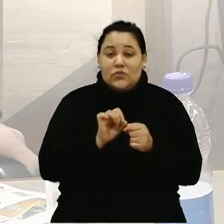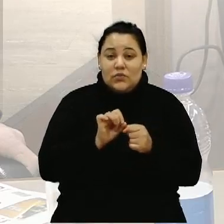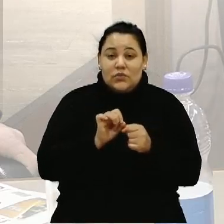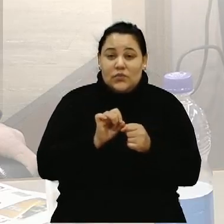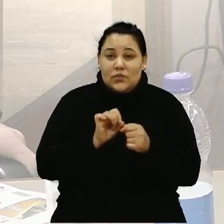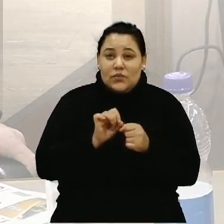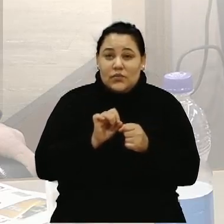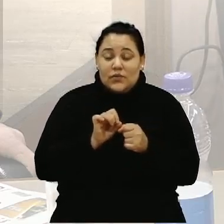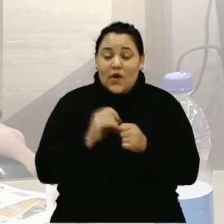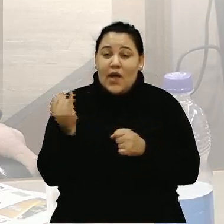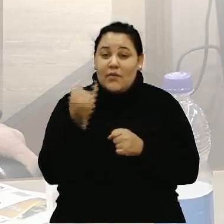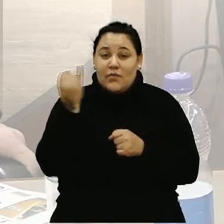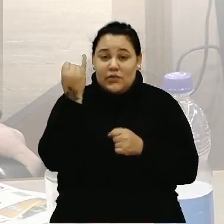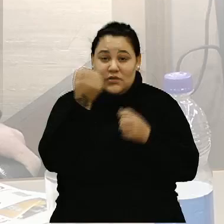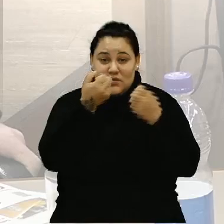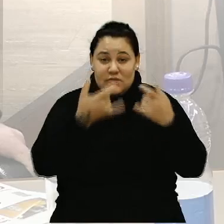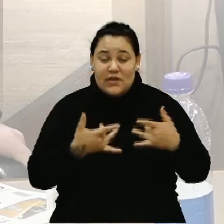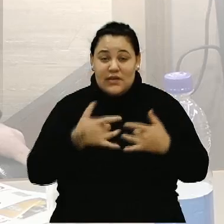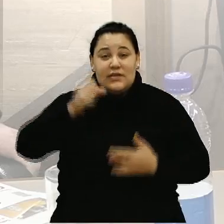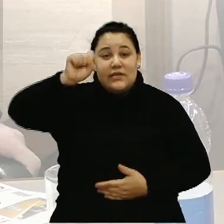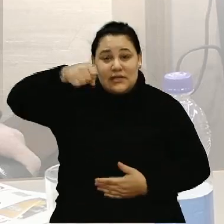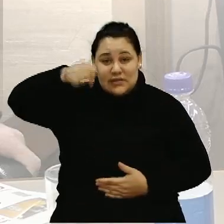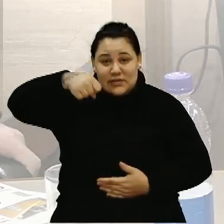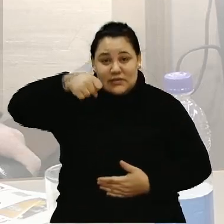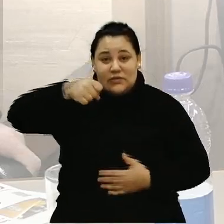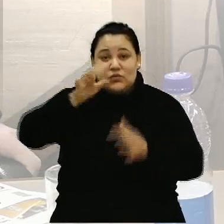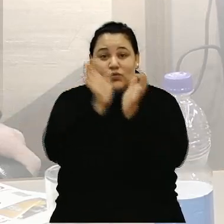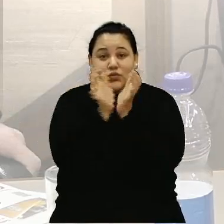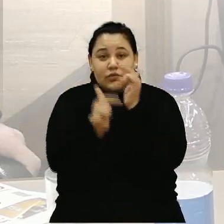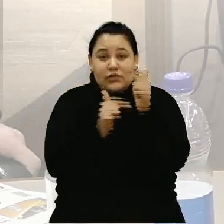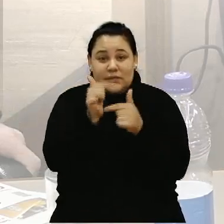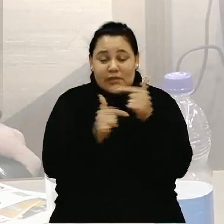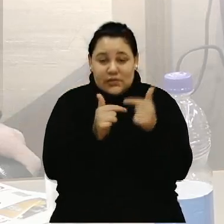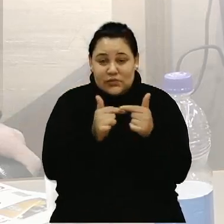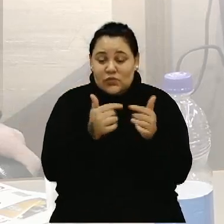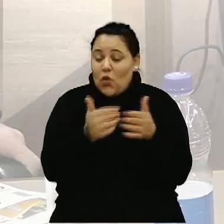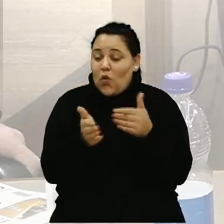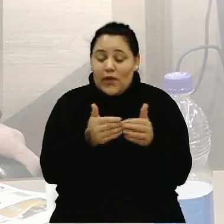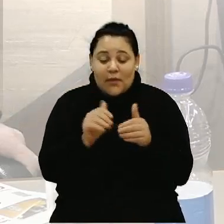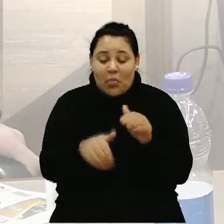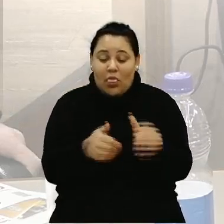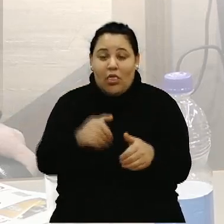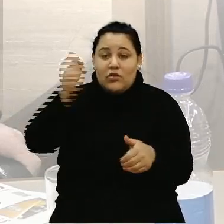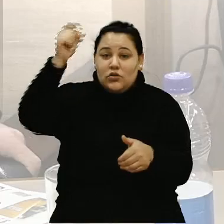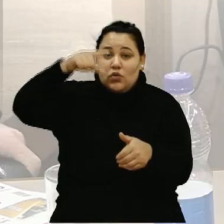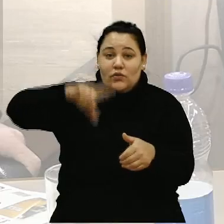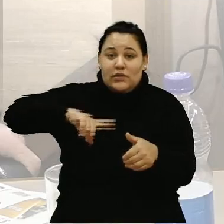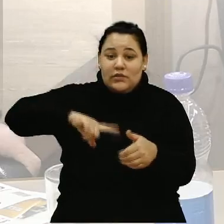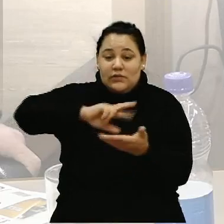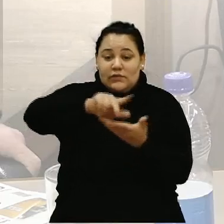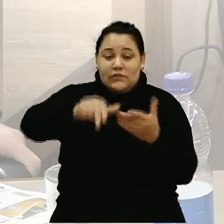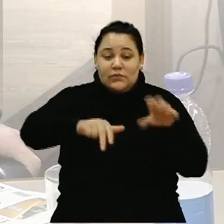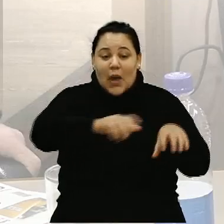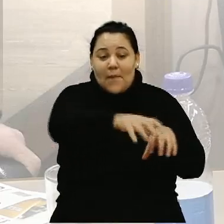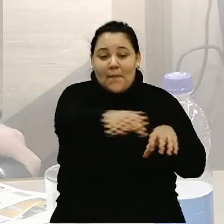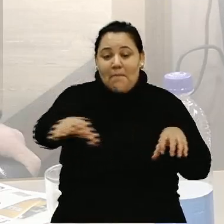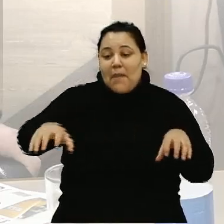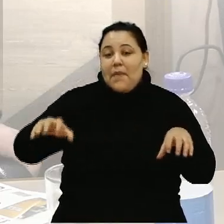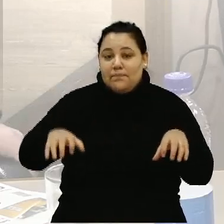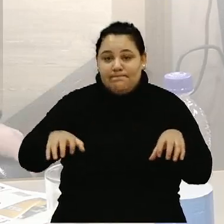importante salientar que sim, as equipes estão trabalhando, né? Qualquer abertura, brecha de sol, estão em vários pontos diferentes da